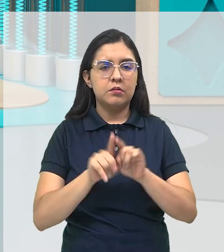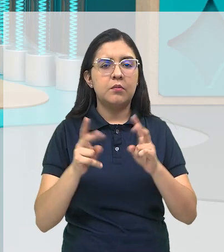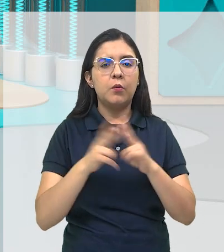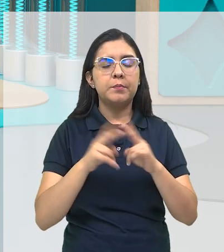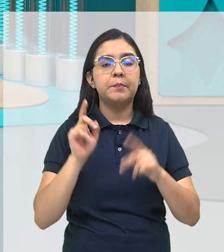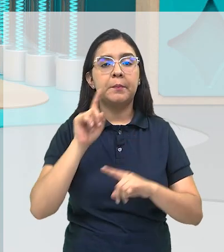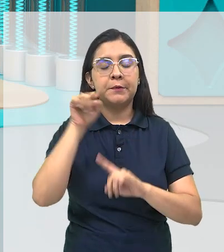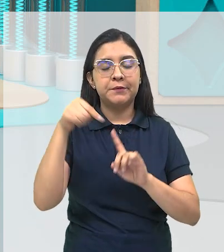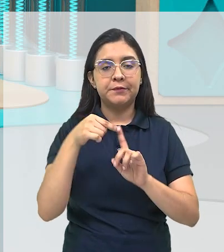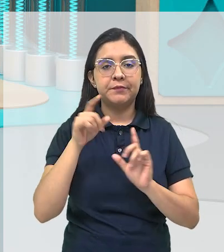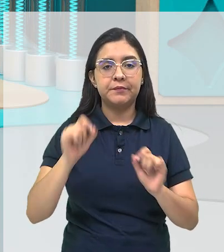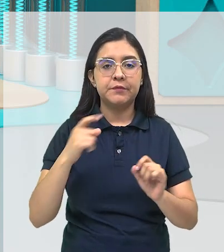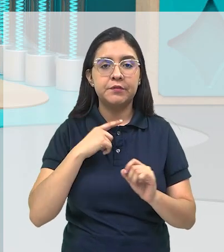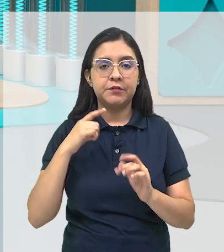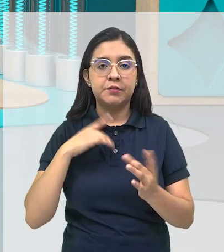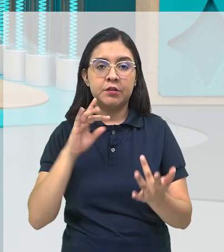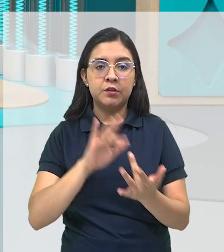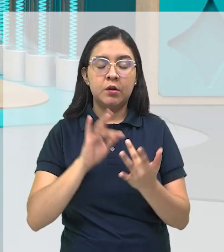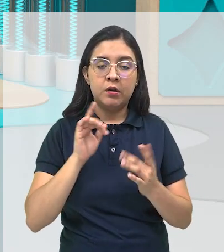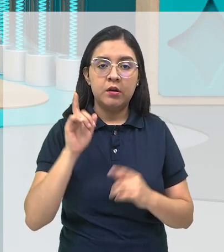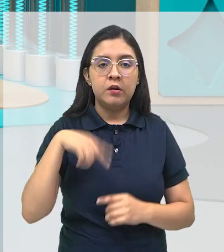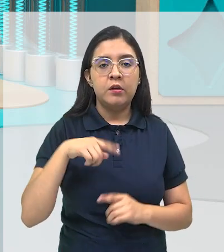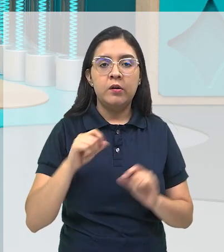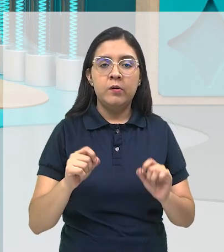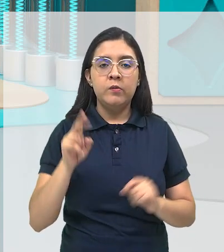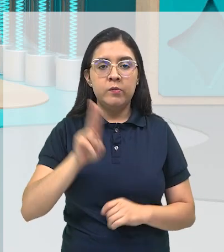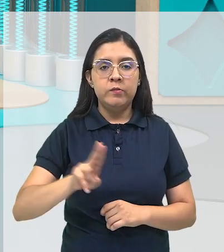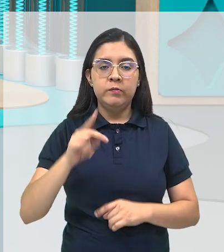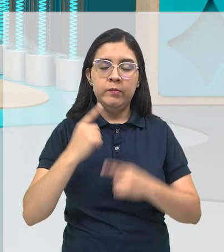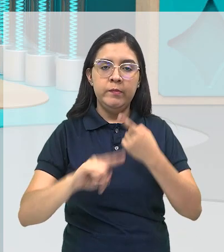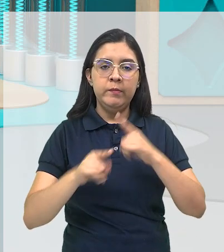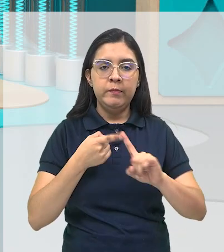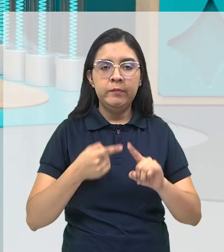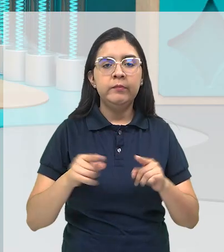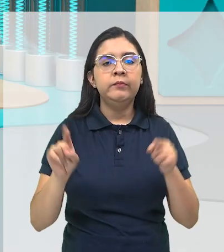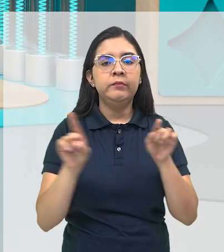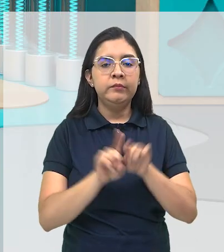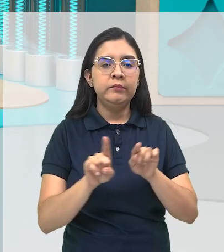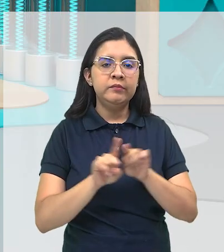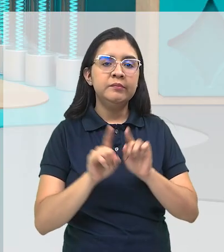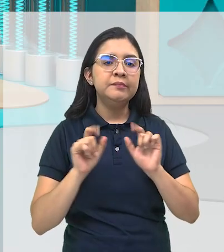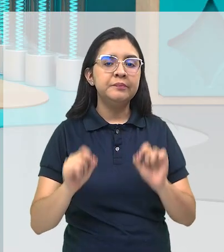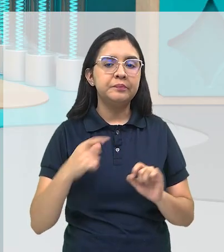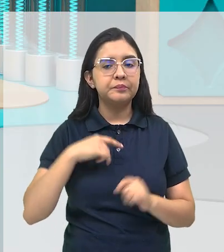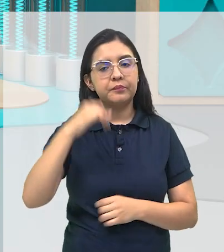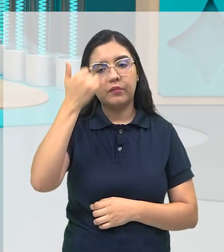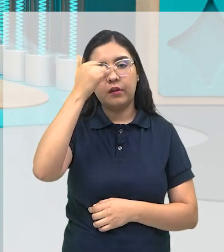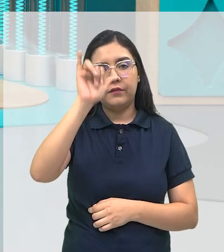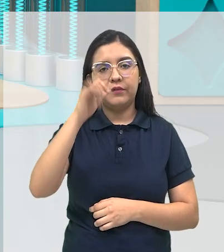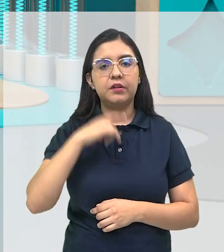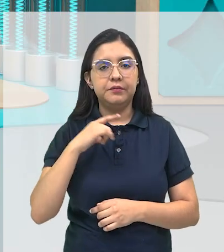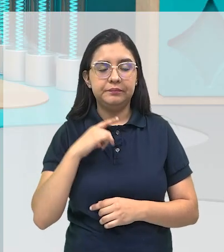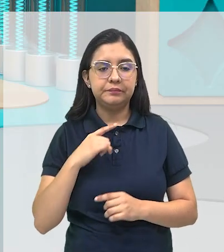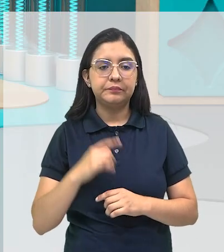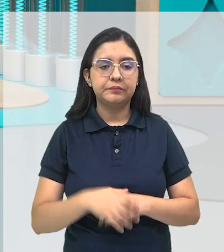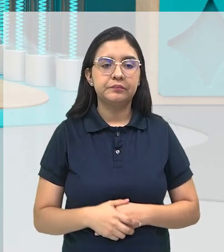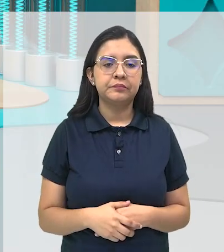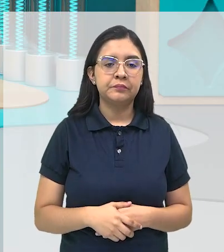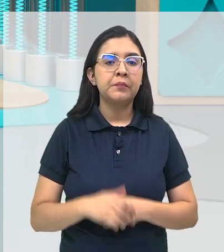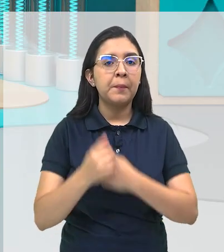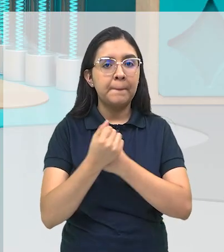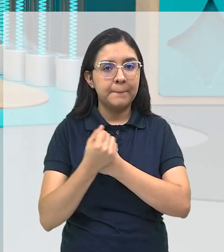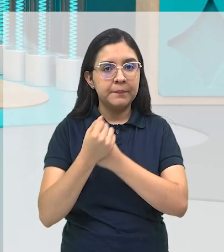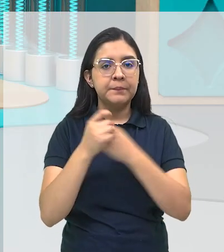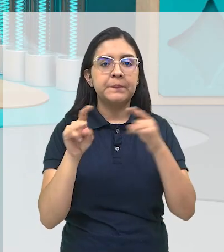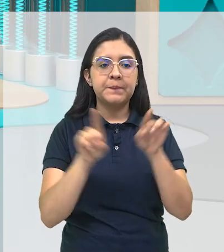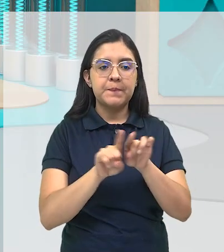que o objetivo de tocar no adversário com uma lâmina ao mesmo tempo e você evita de ser tocado também,